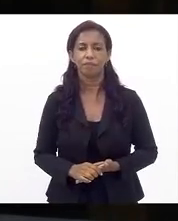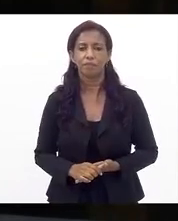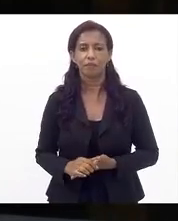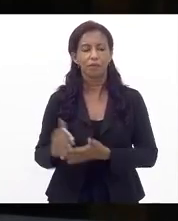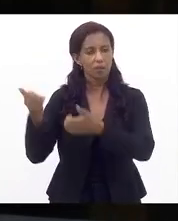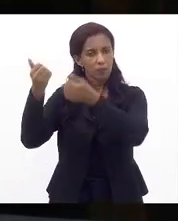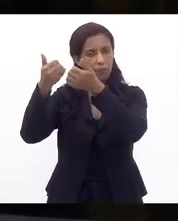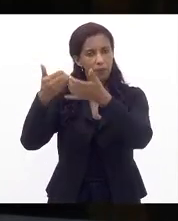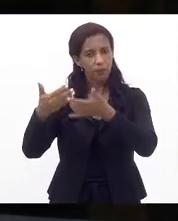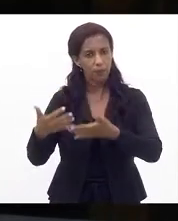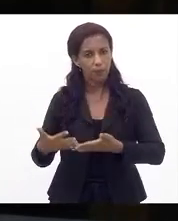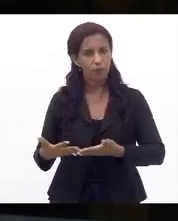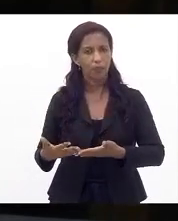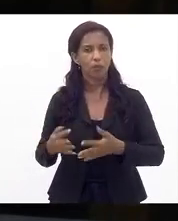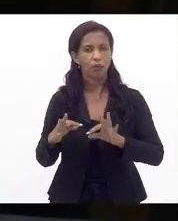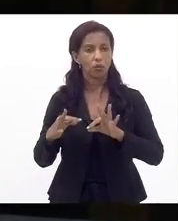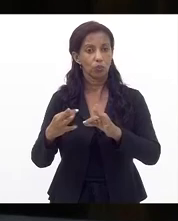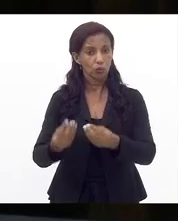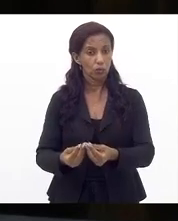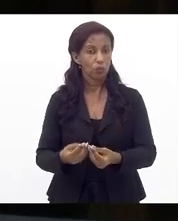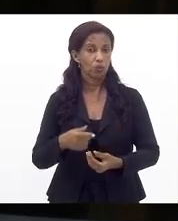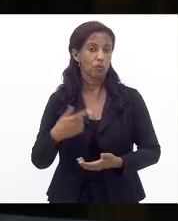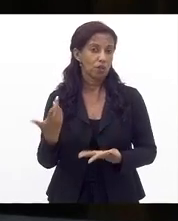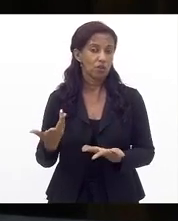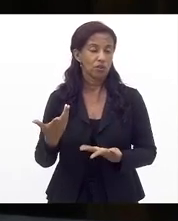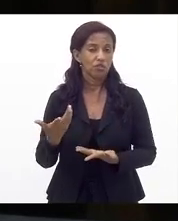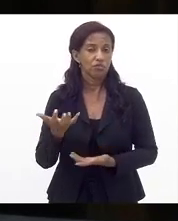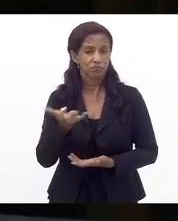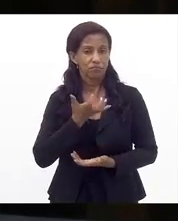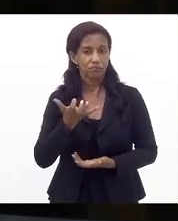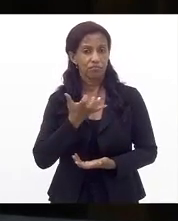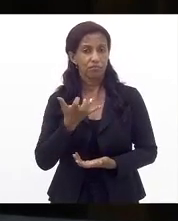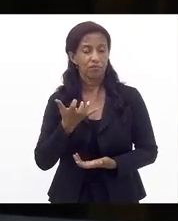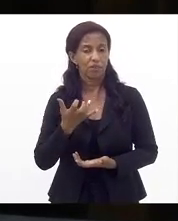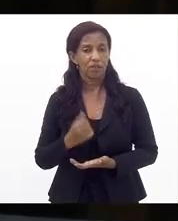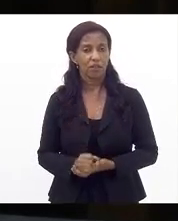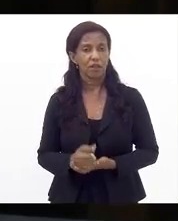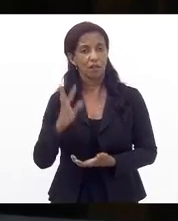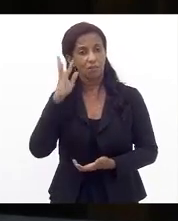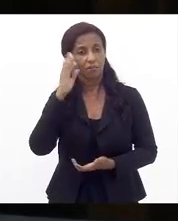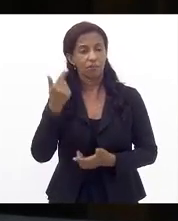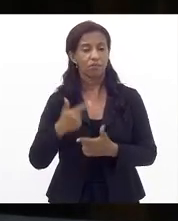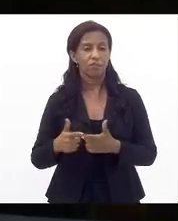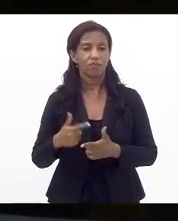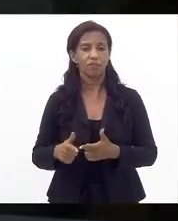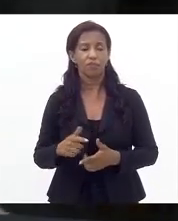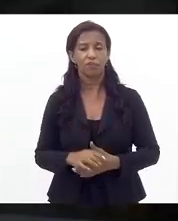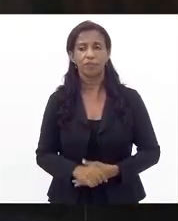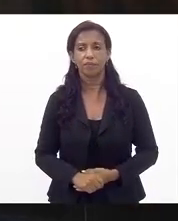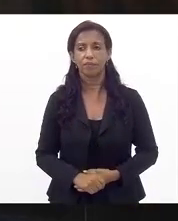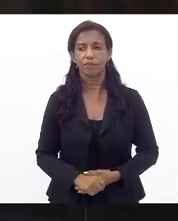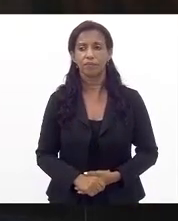colocou com muita clareza isso o que a gente tem que tentar daqui é mitigar problemas